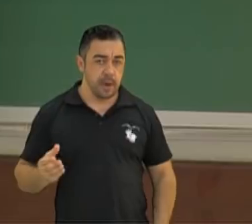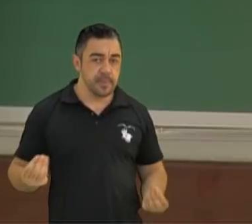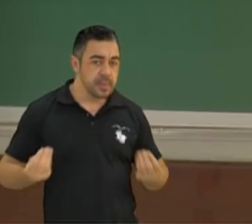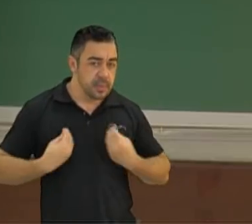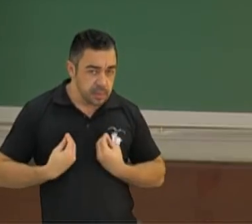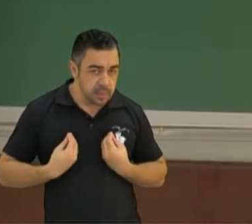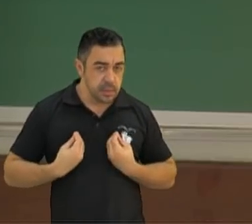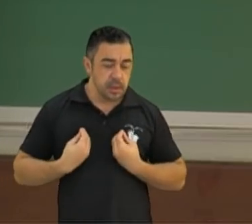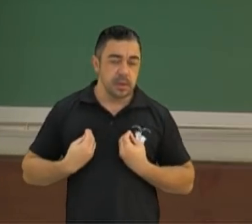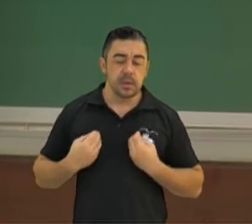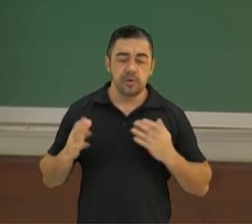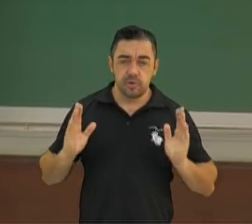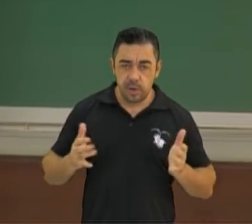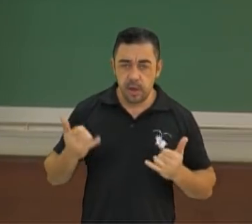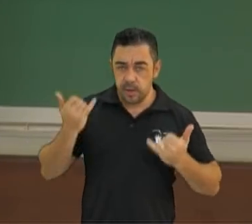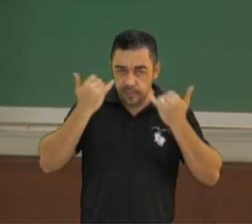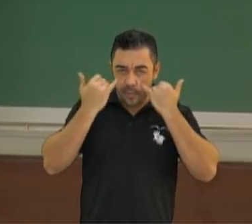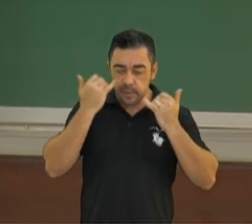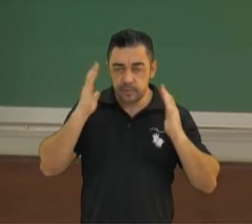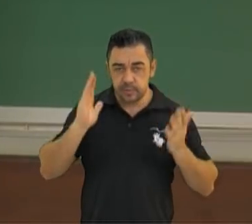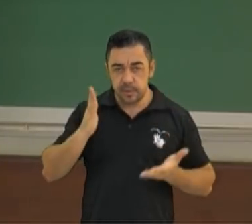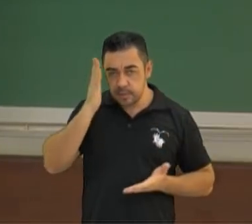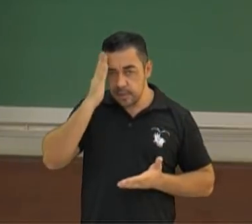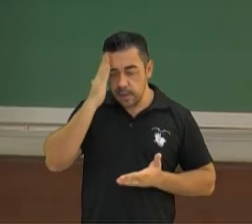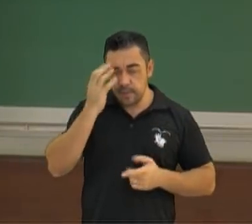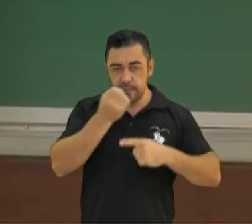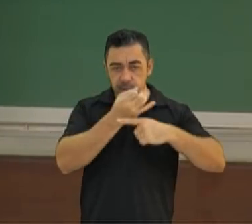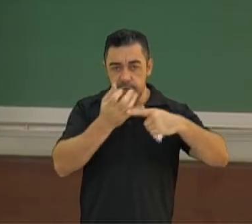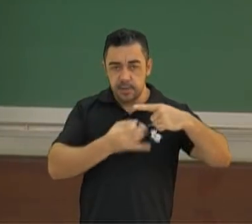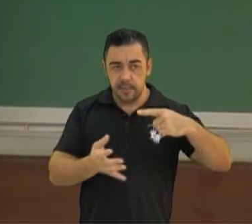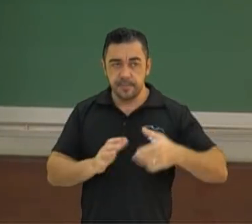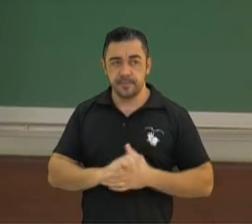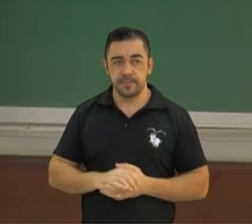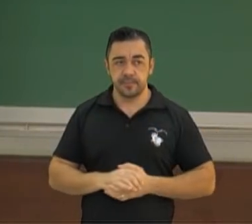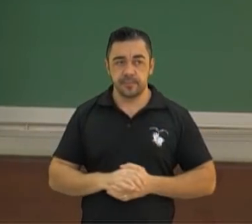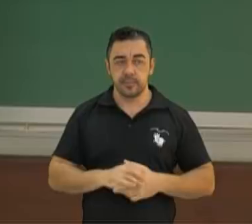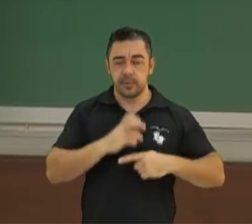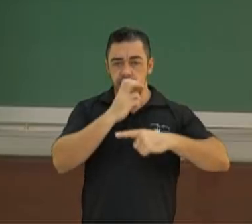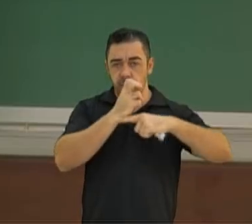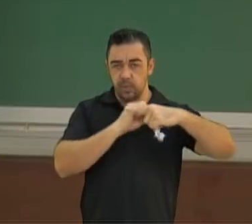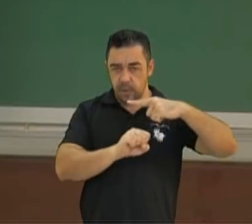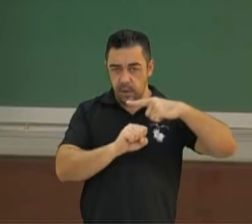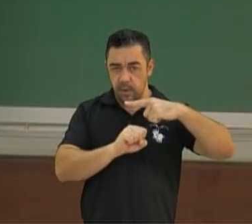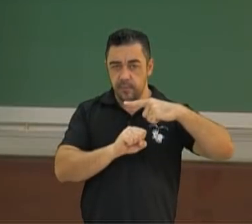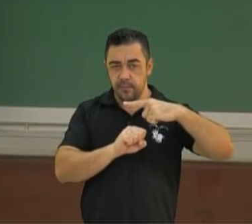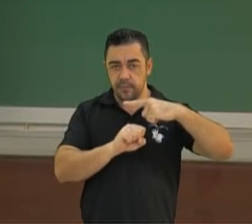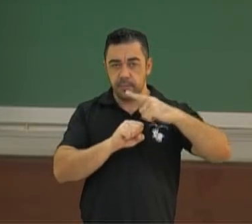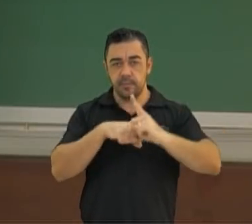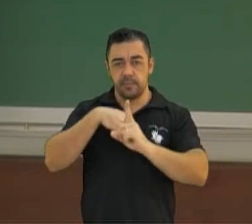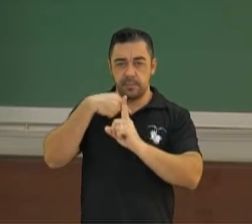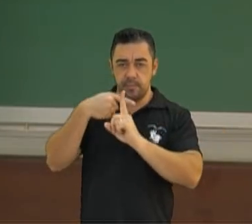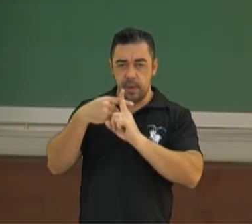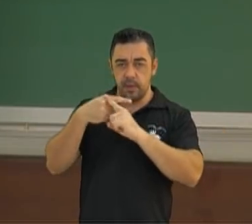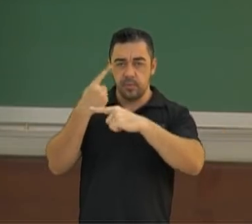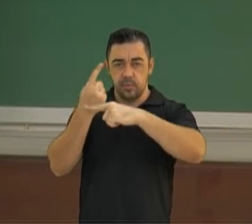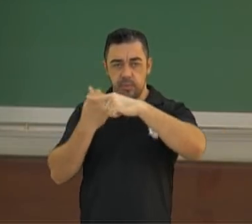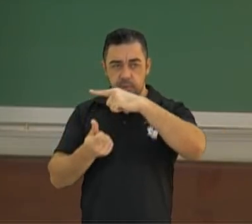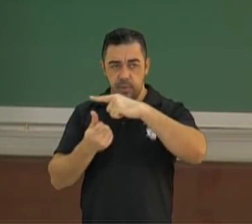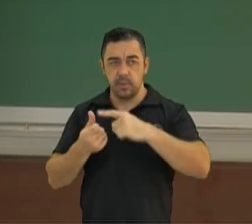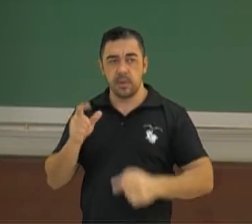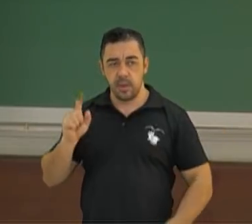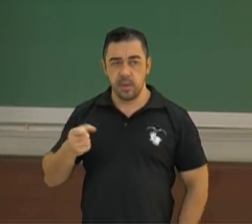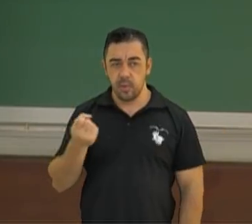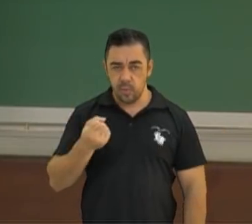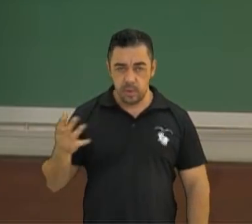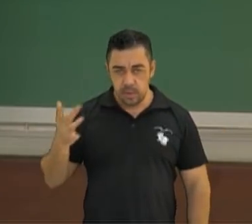deu. Ele me deu em forma de fração. Então, 5/8, né, que foi a